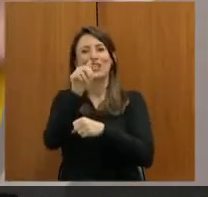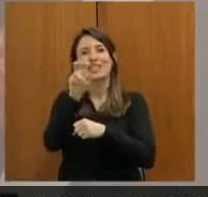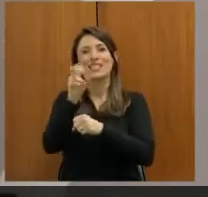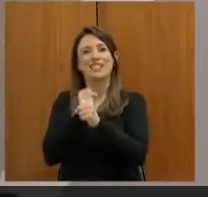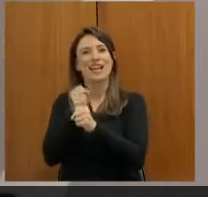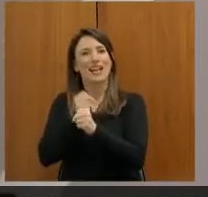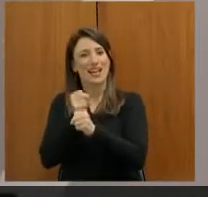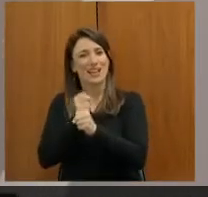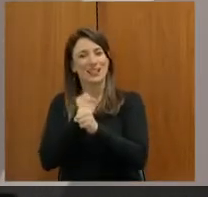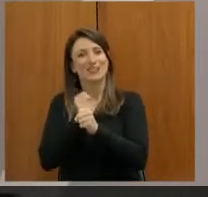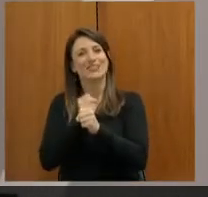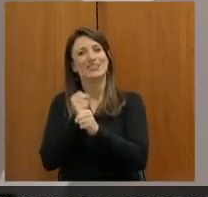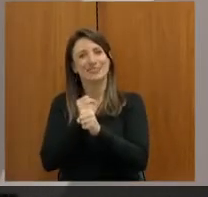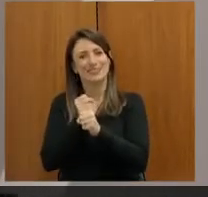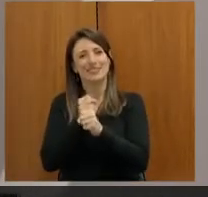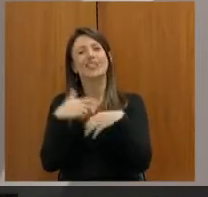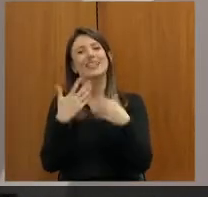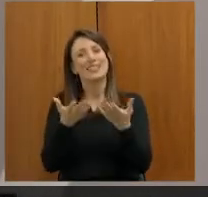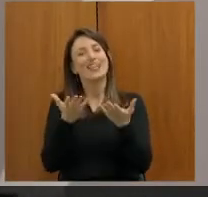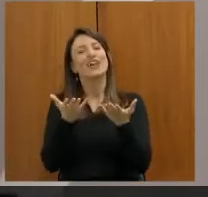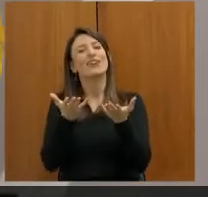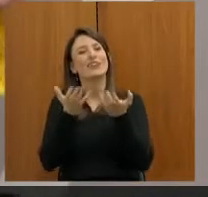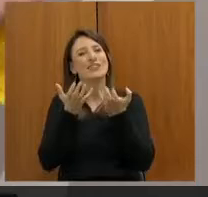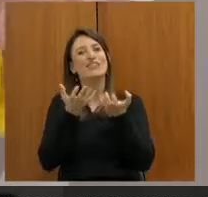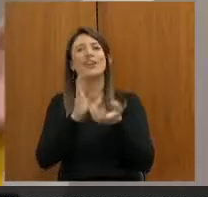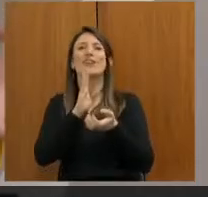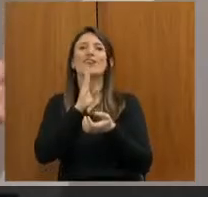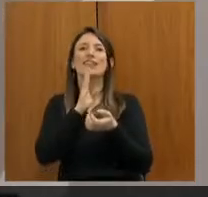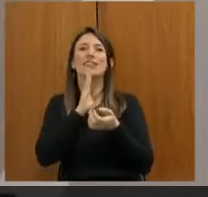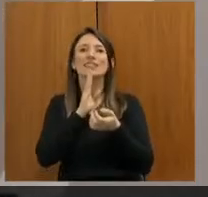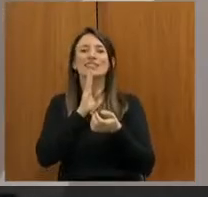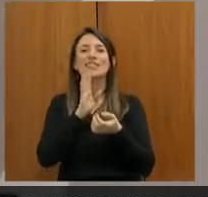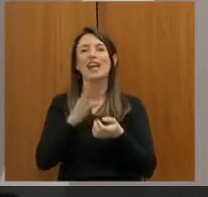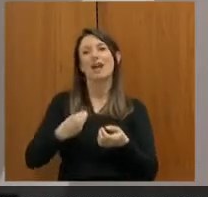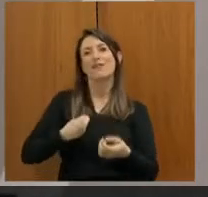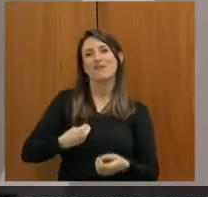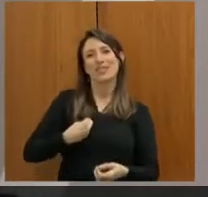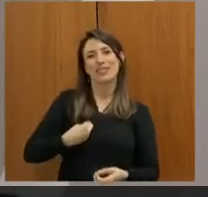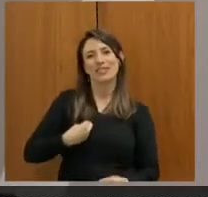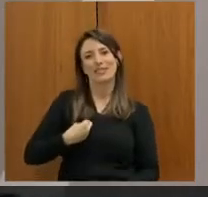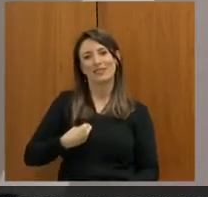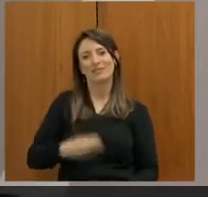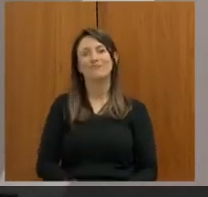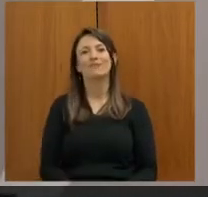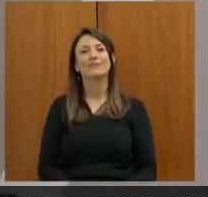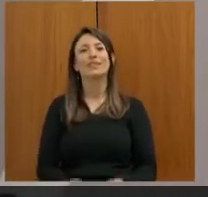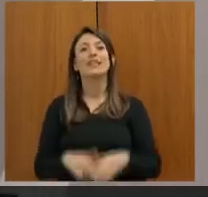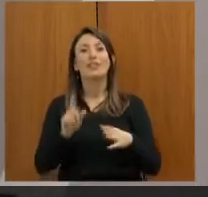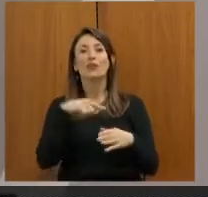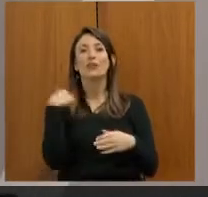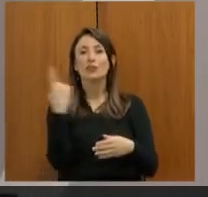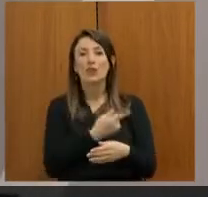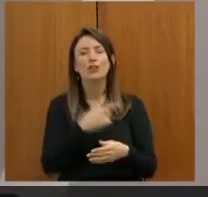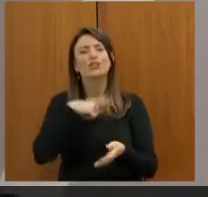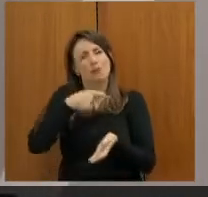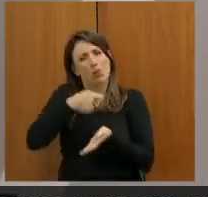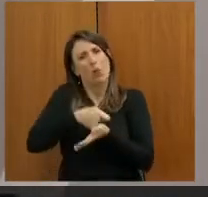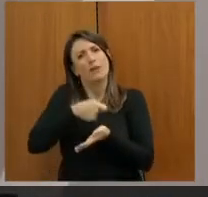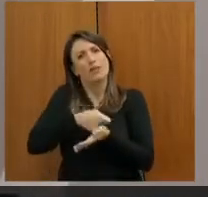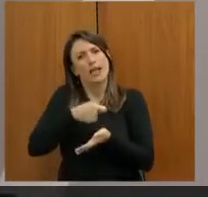quer a Anna de uma forma a vida então nós temos a obrigação de